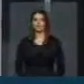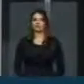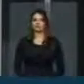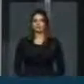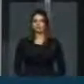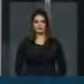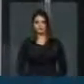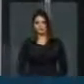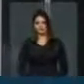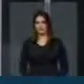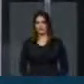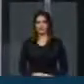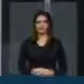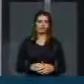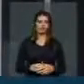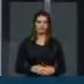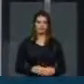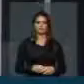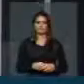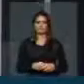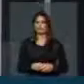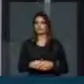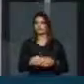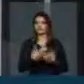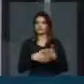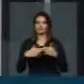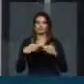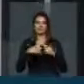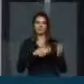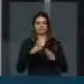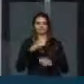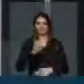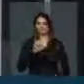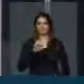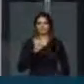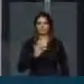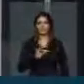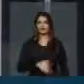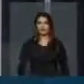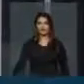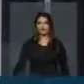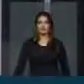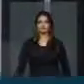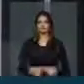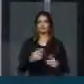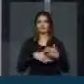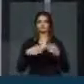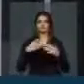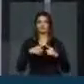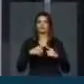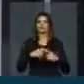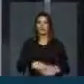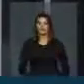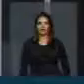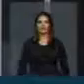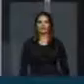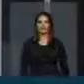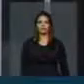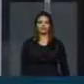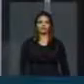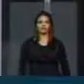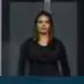através dos ombro articulados que através do LT veículo leve transporte posso ser cada